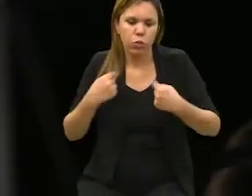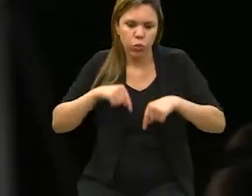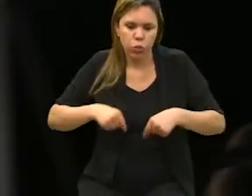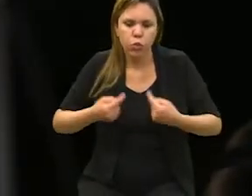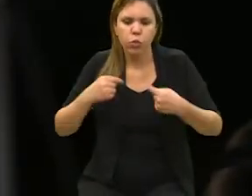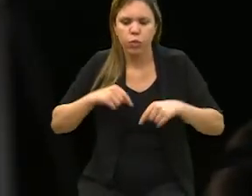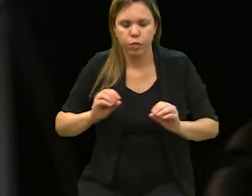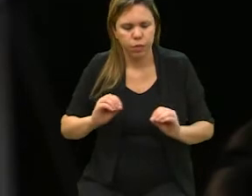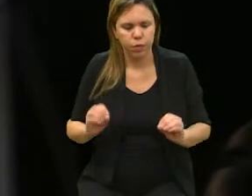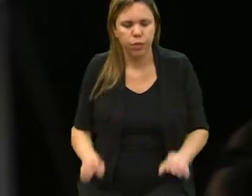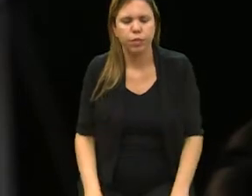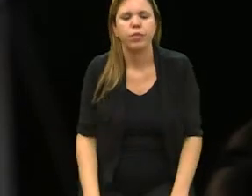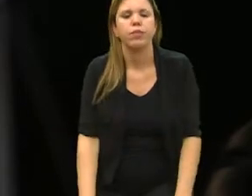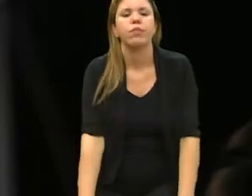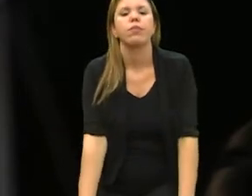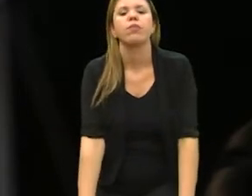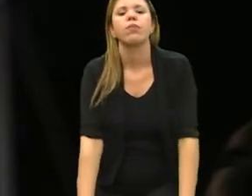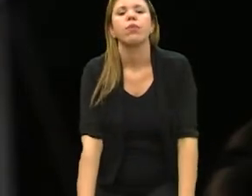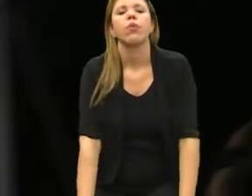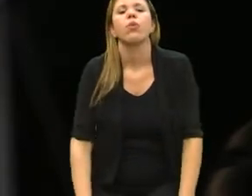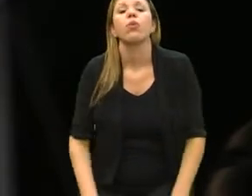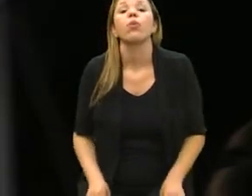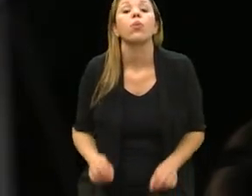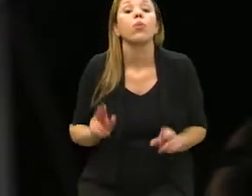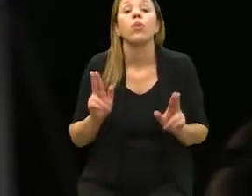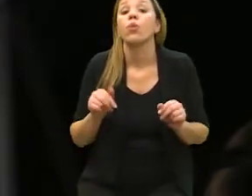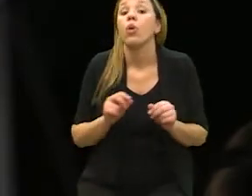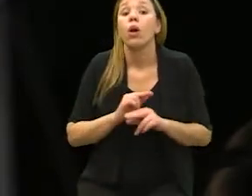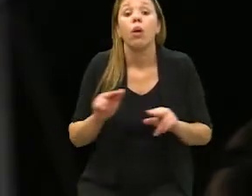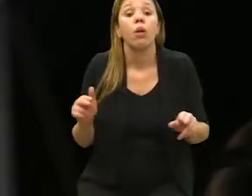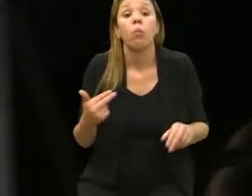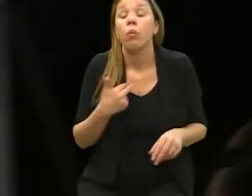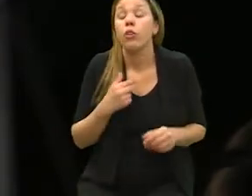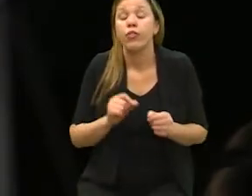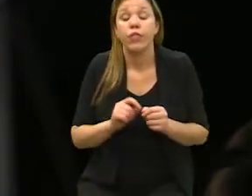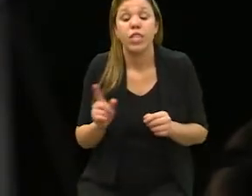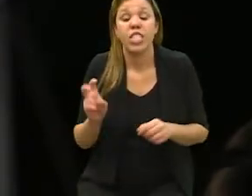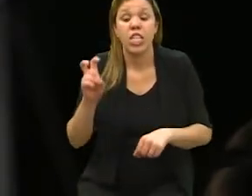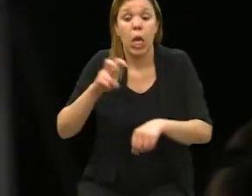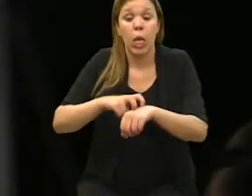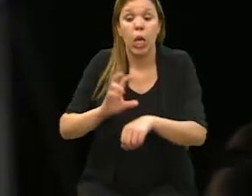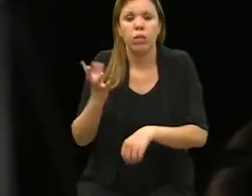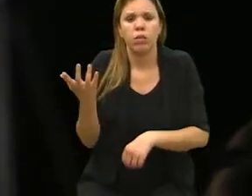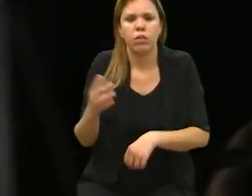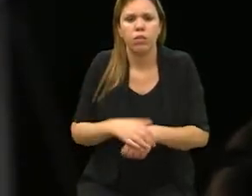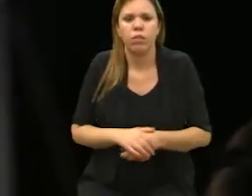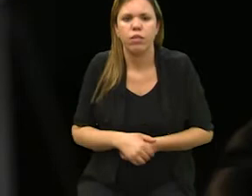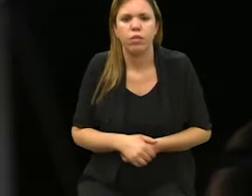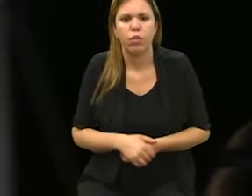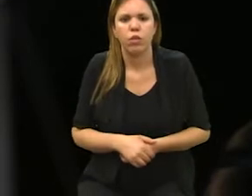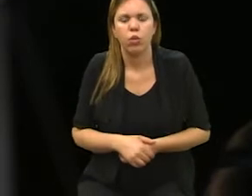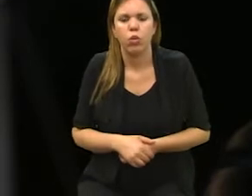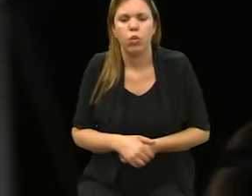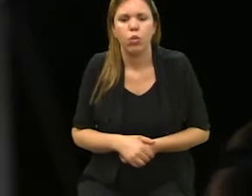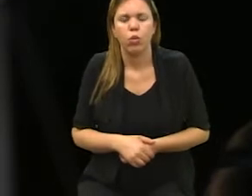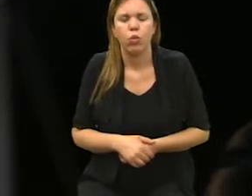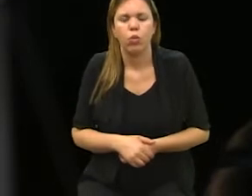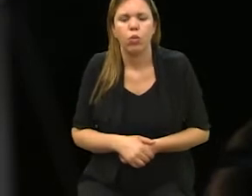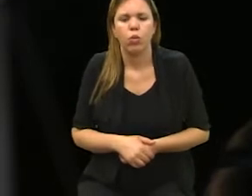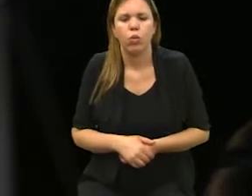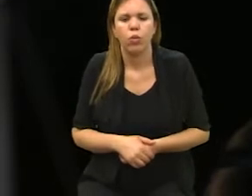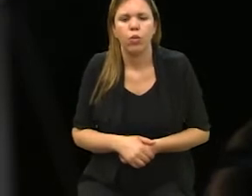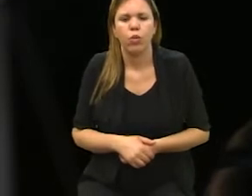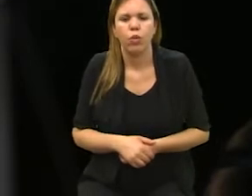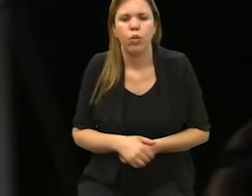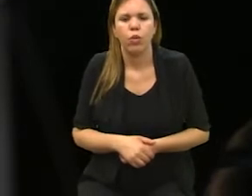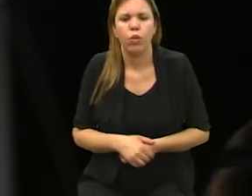a circulação dele, tá? O que nunca deve ser feito nas picadas de serpente. Nunca devo fazer nas